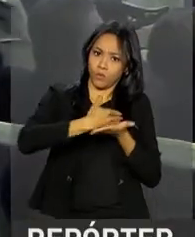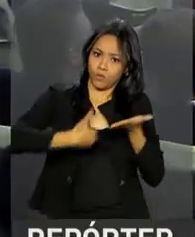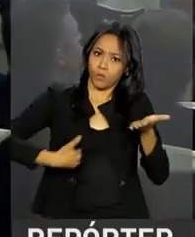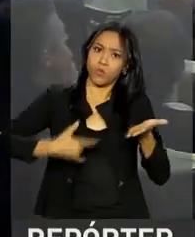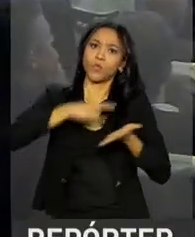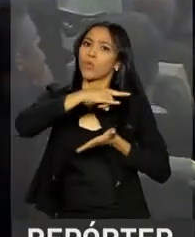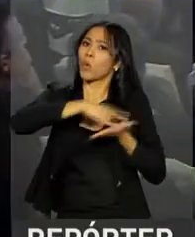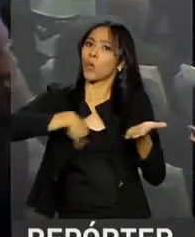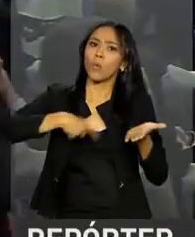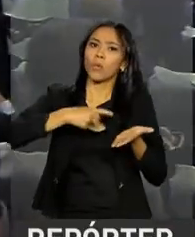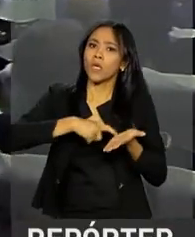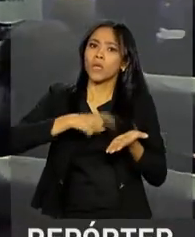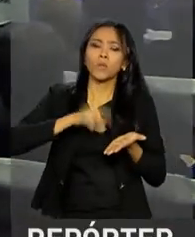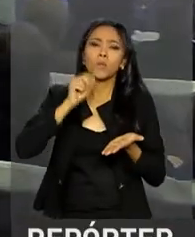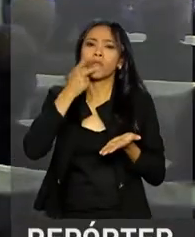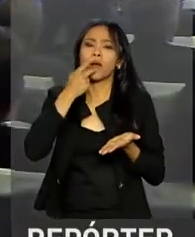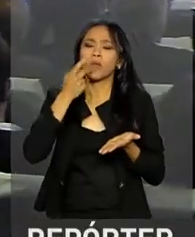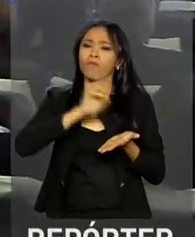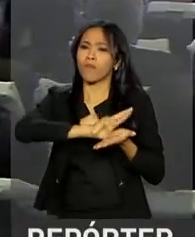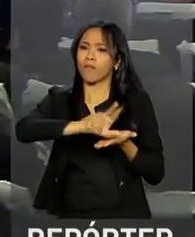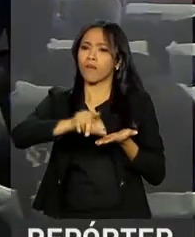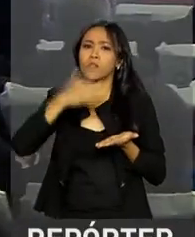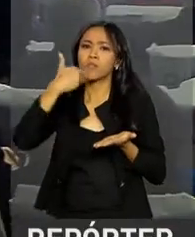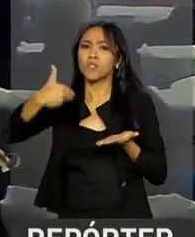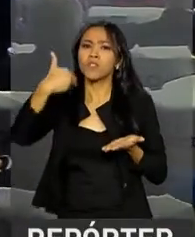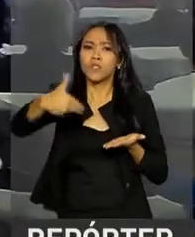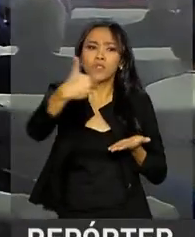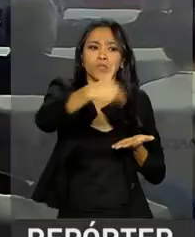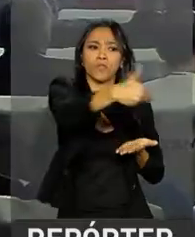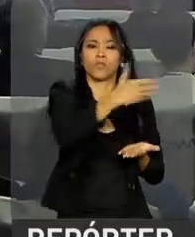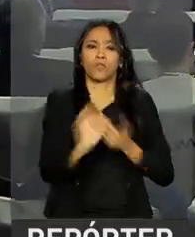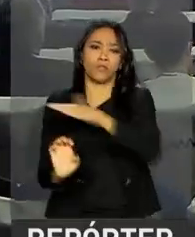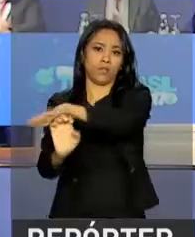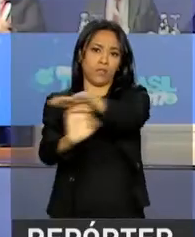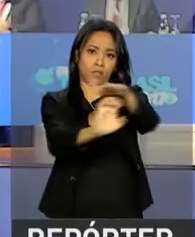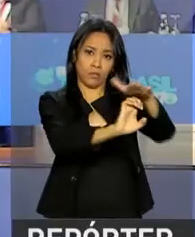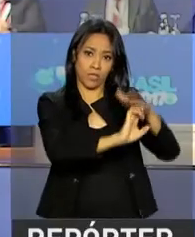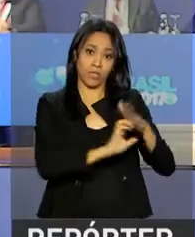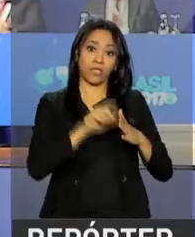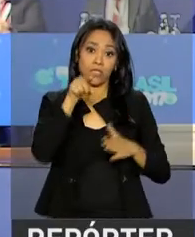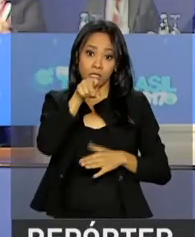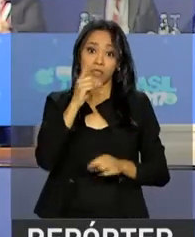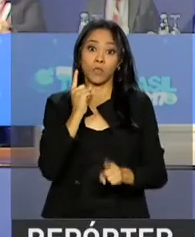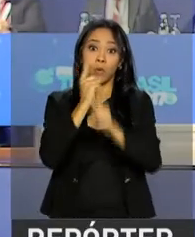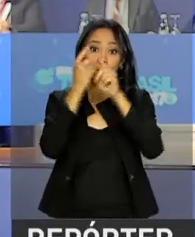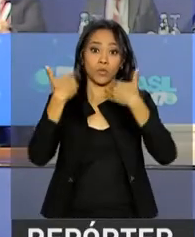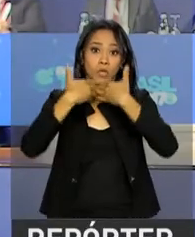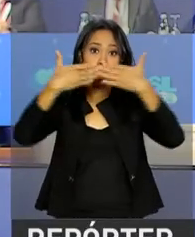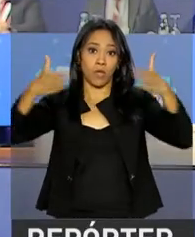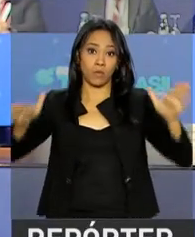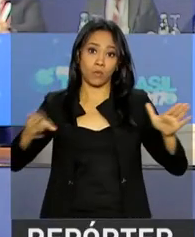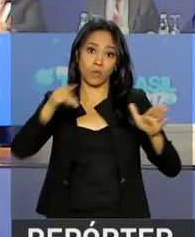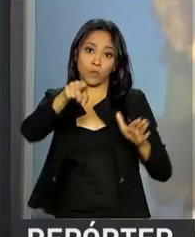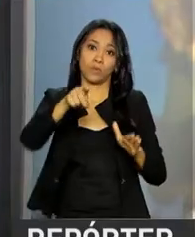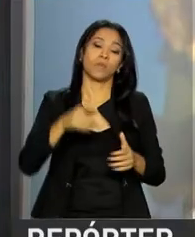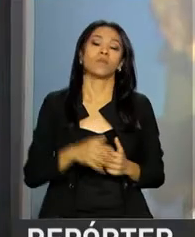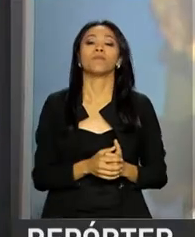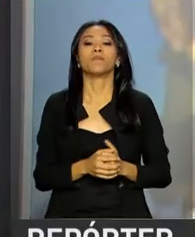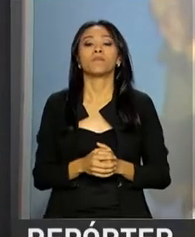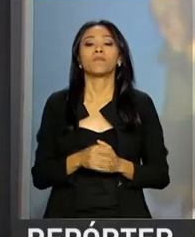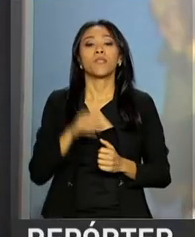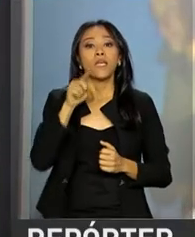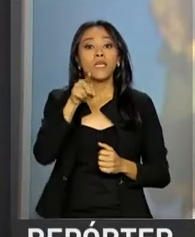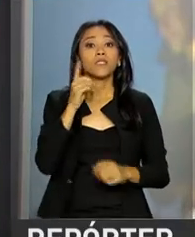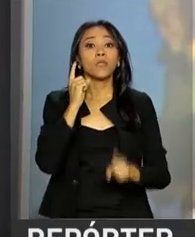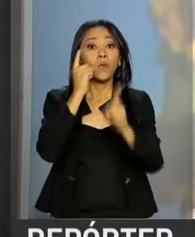O documento reúne as principais demandas das empresas e foi entregue durante a cerimônia de abertura do painel Telebrasil. Esse